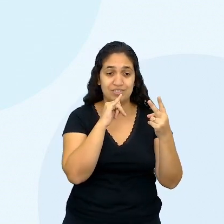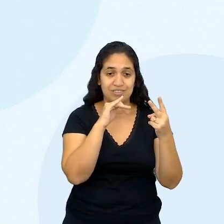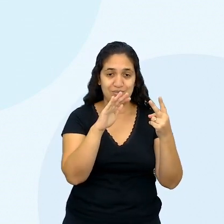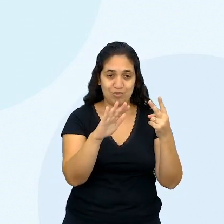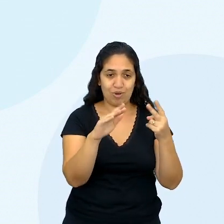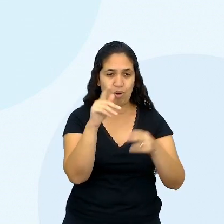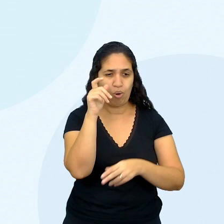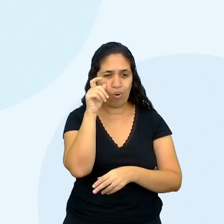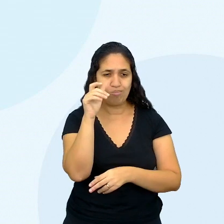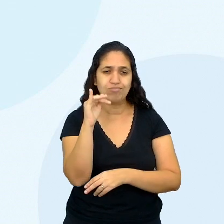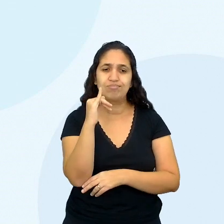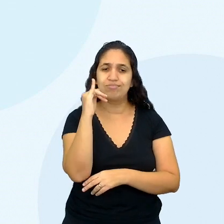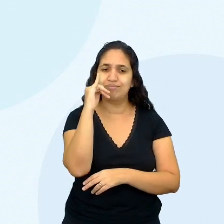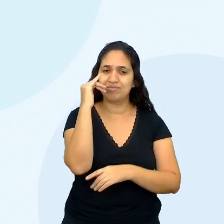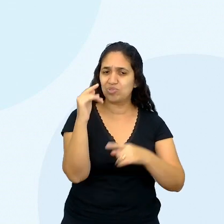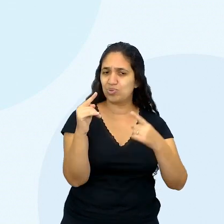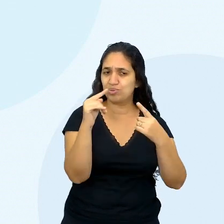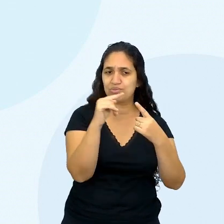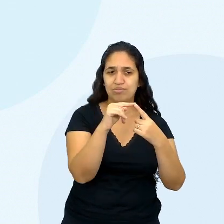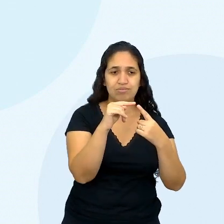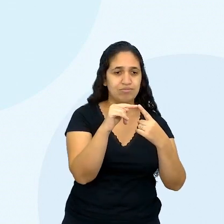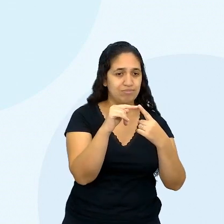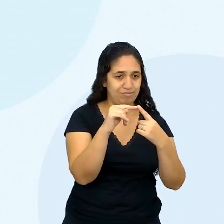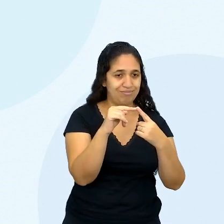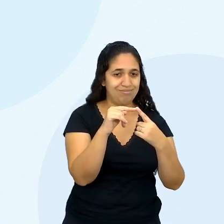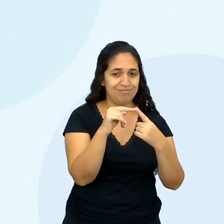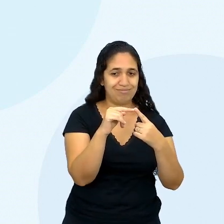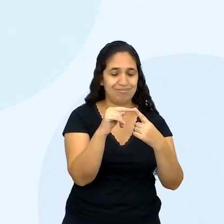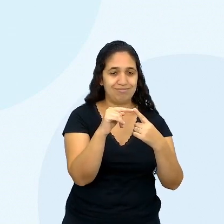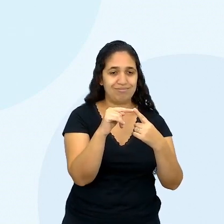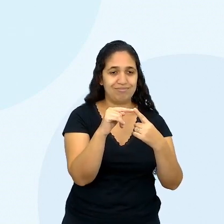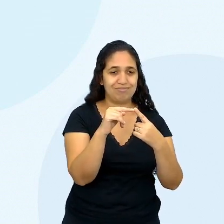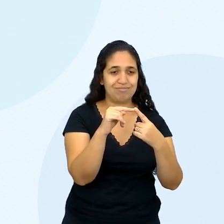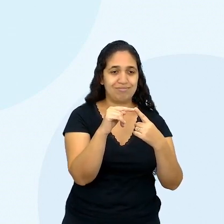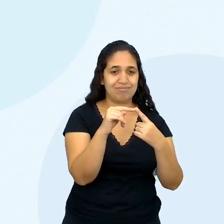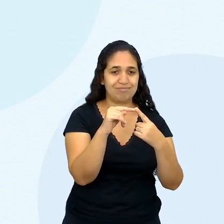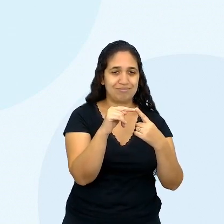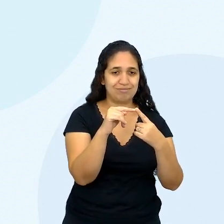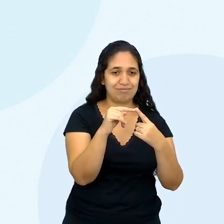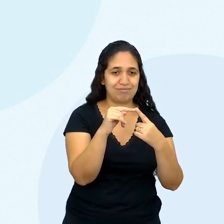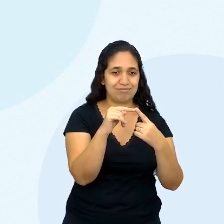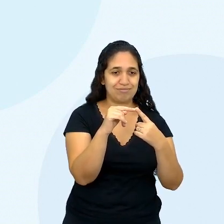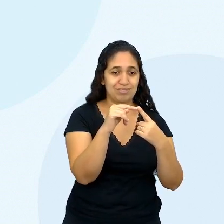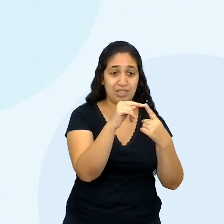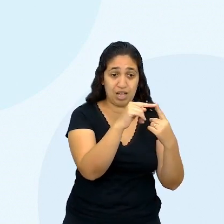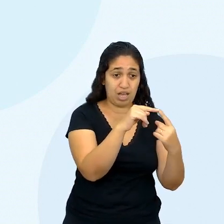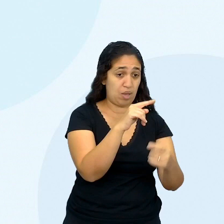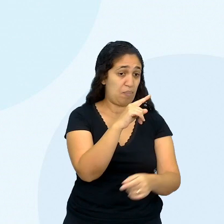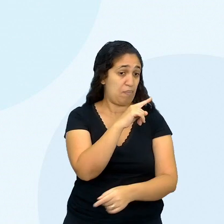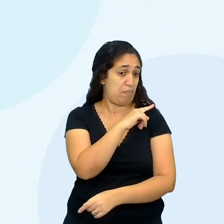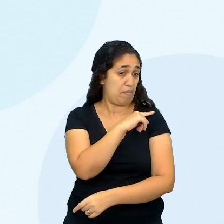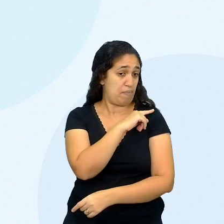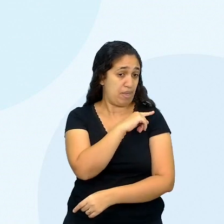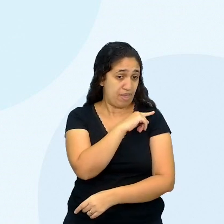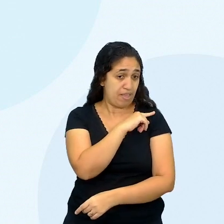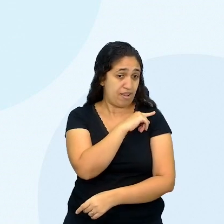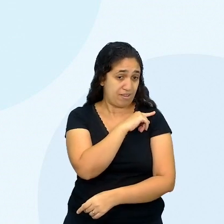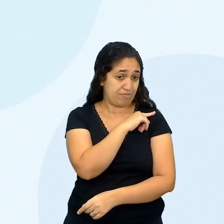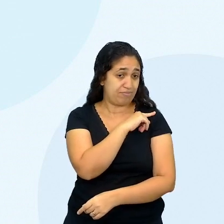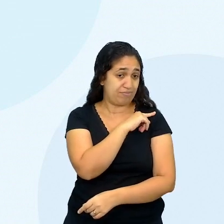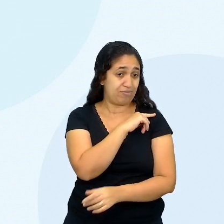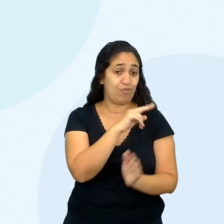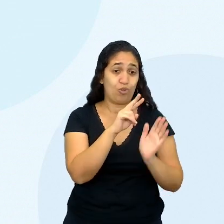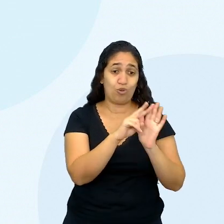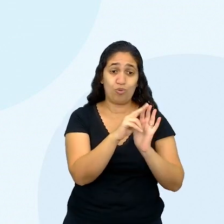gente observar? O primeiro exemplo, né, ele é referente A primeira série, volume 1, situação